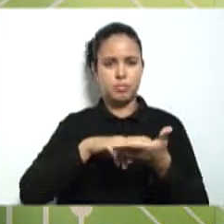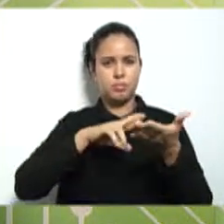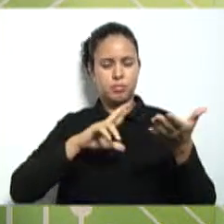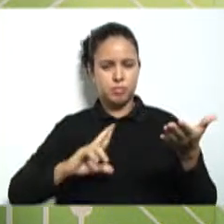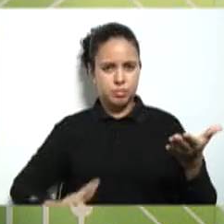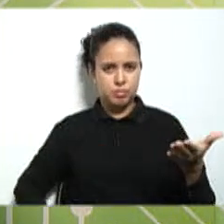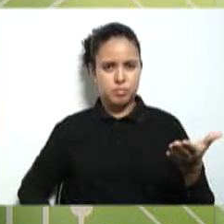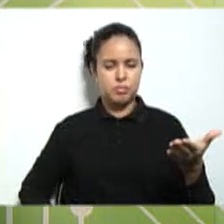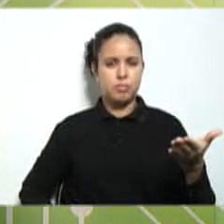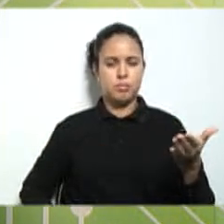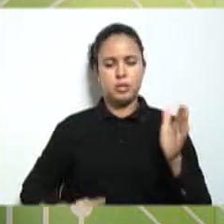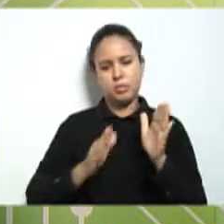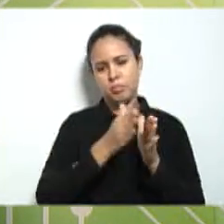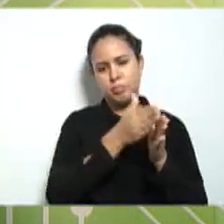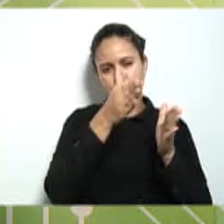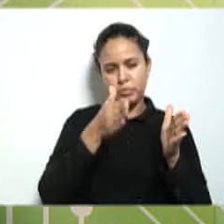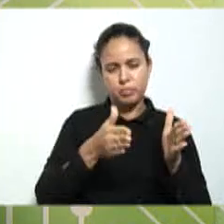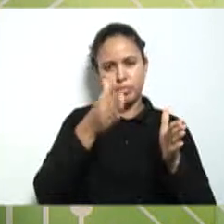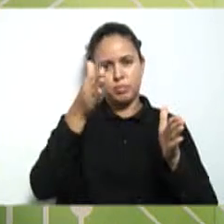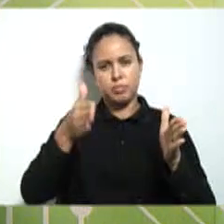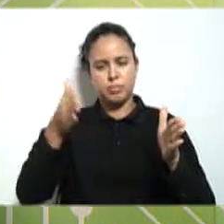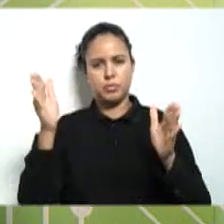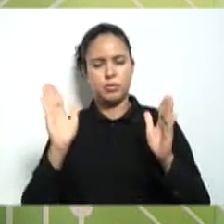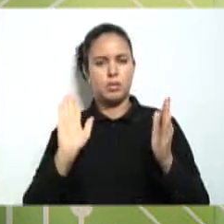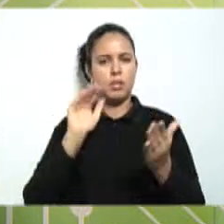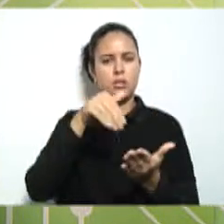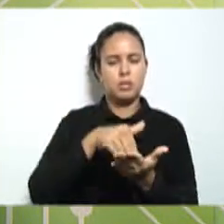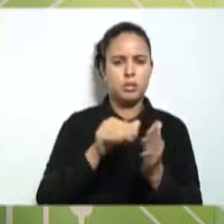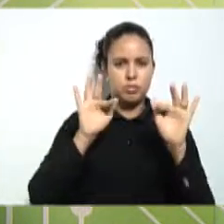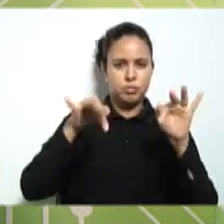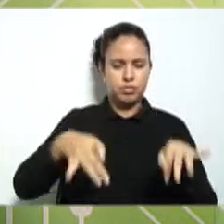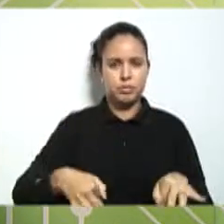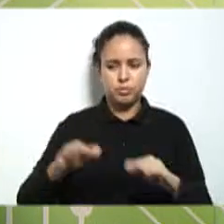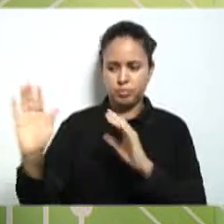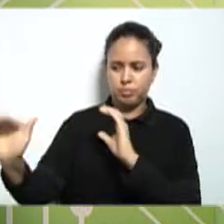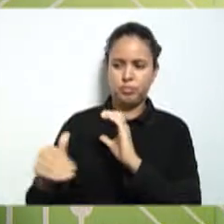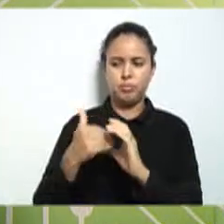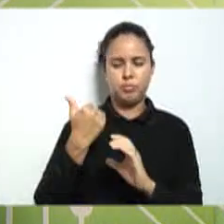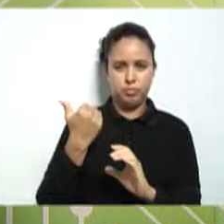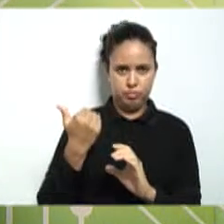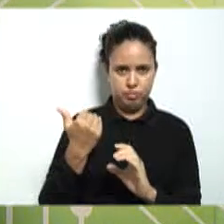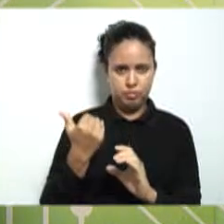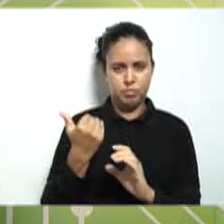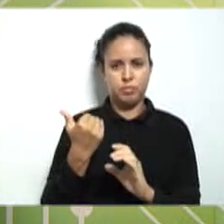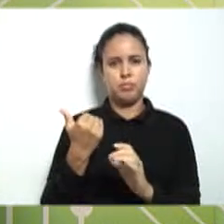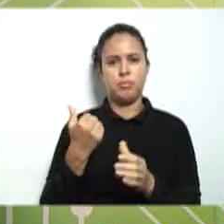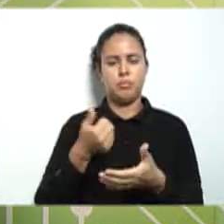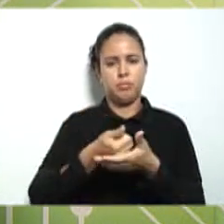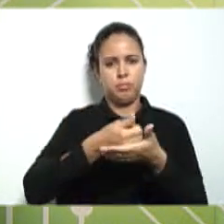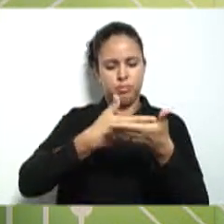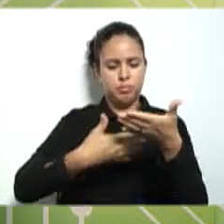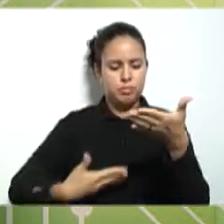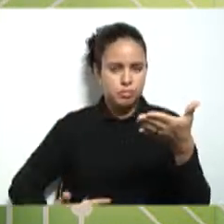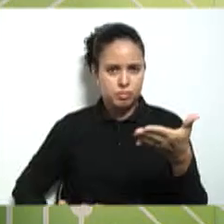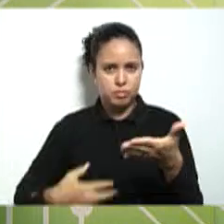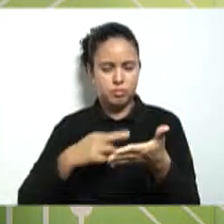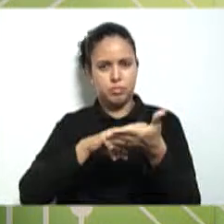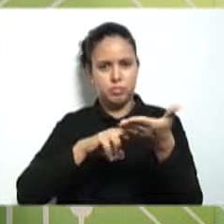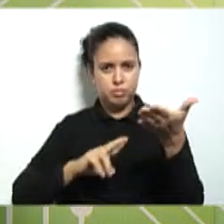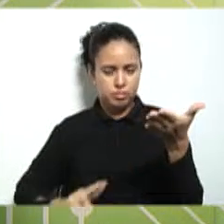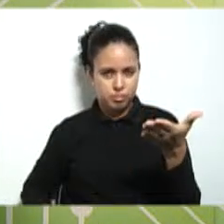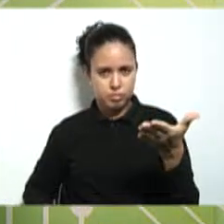as etapas desse trabalho até o final. E daí vocês vão me enviar impresso esse relatório. Esse vai ser